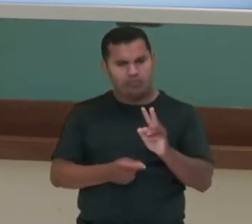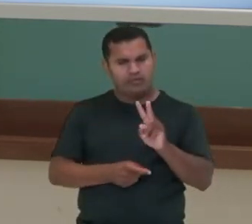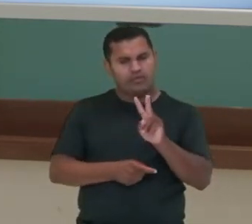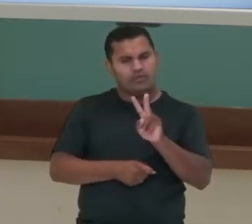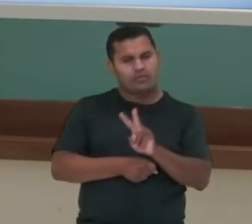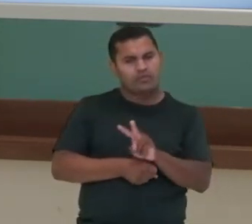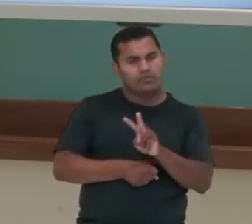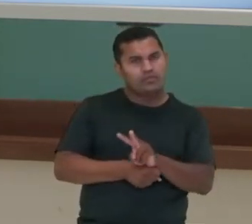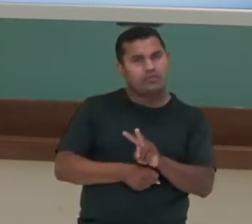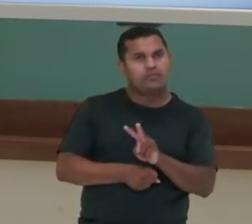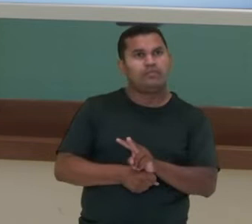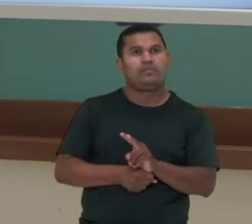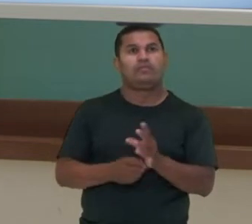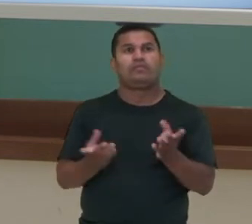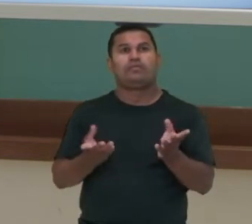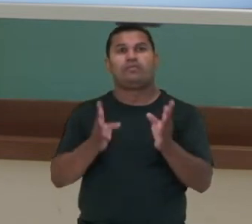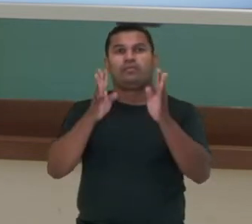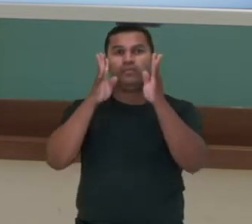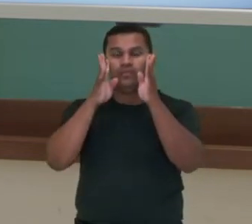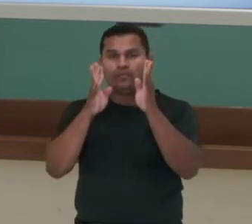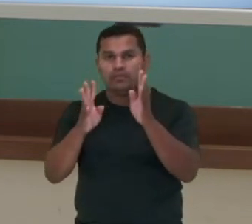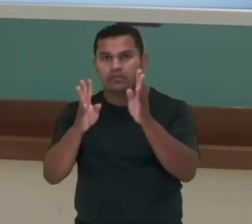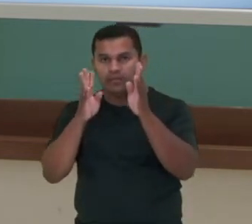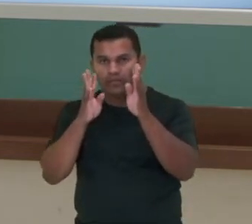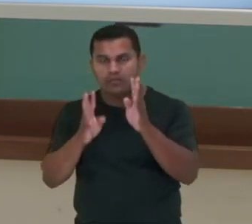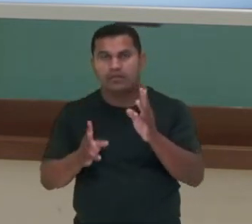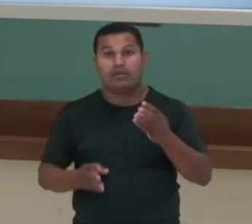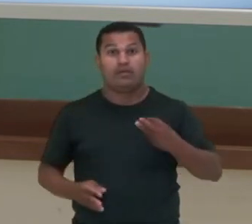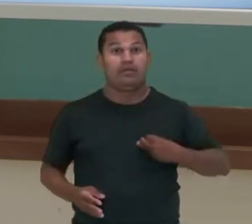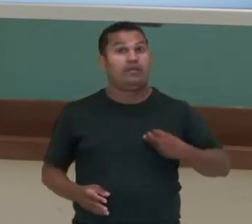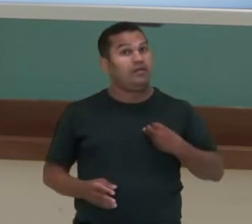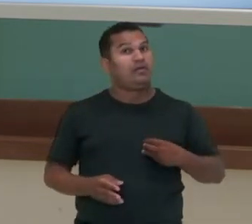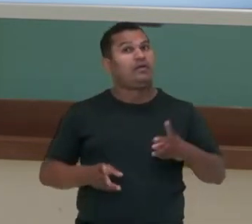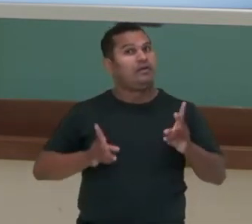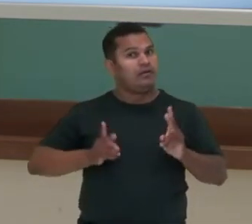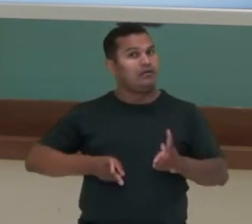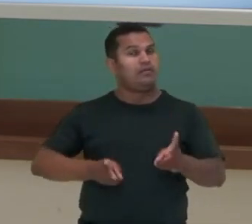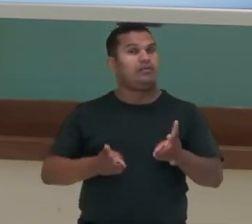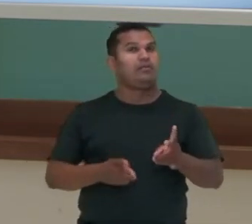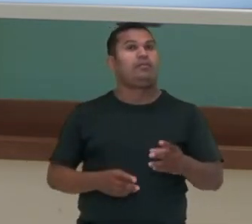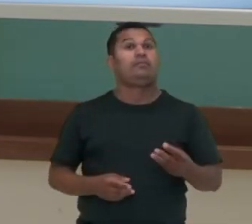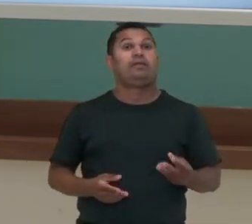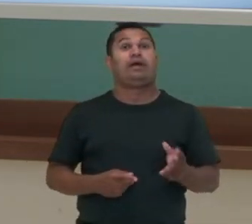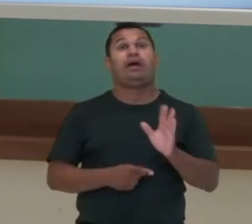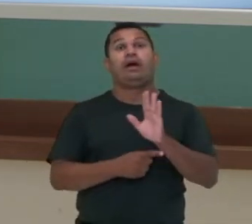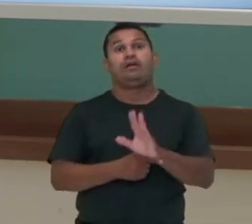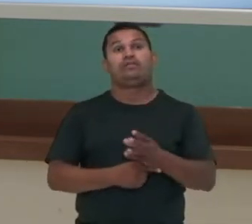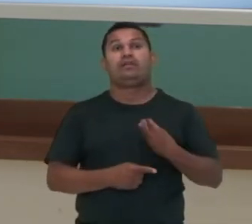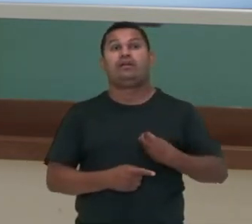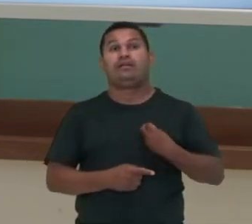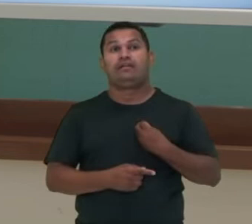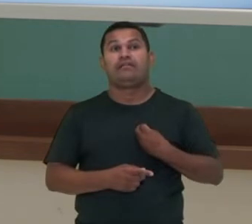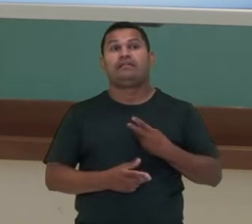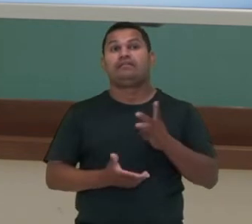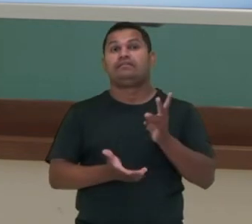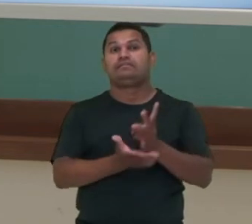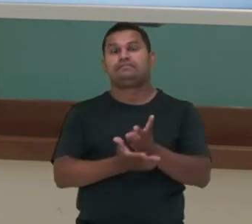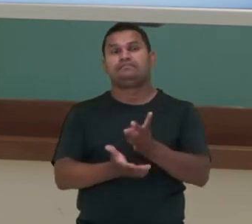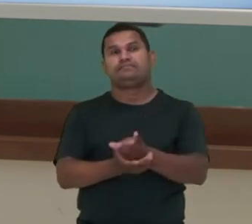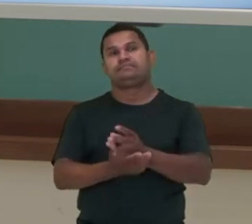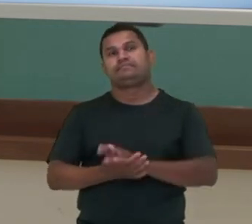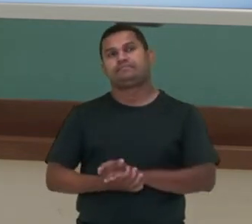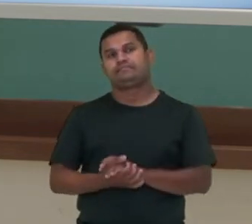equilíbrio natural do planeta para que a vida continue existindo, né? Então vamos falar sobre as reservas